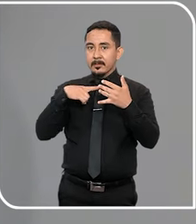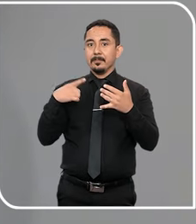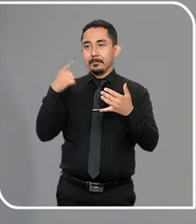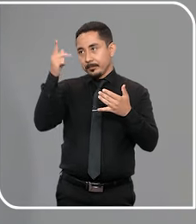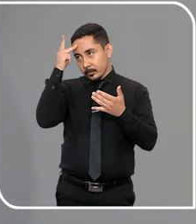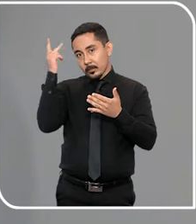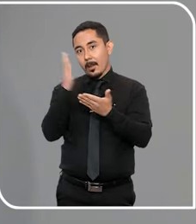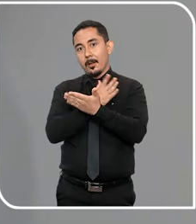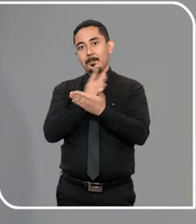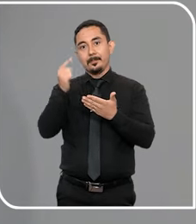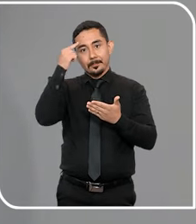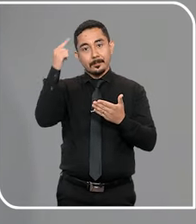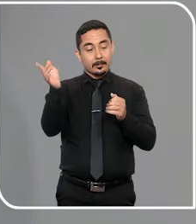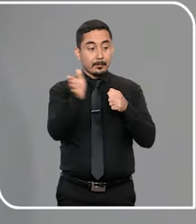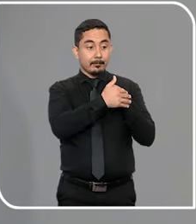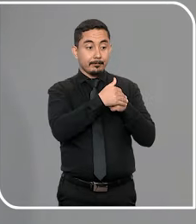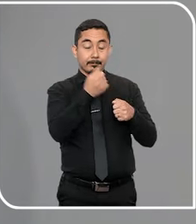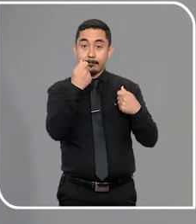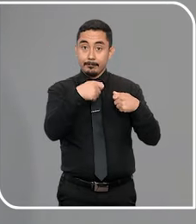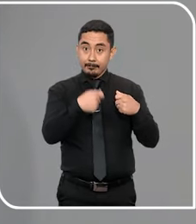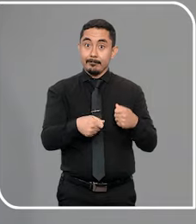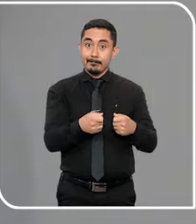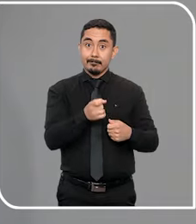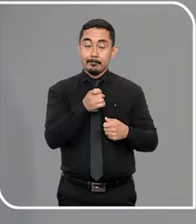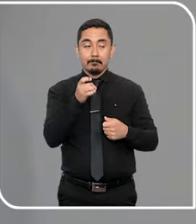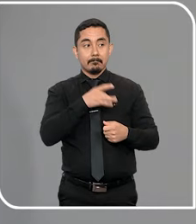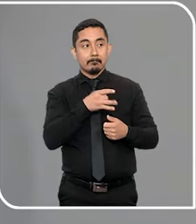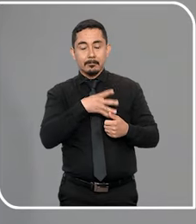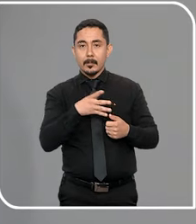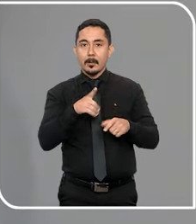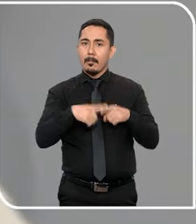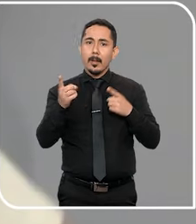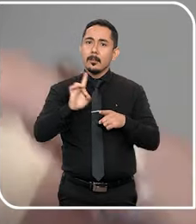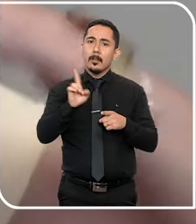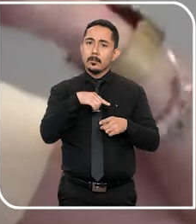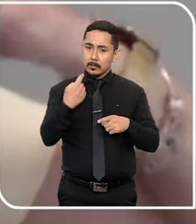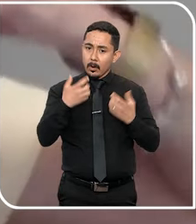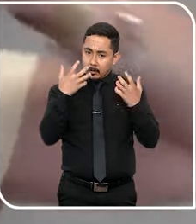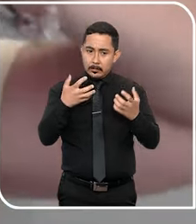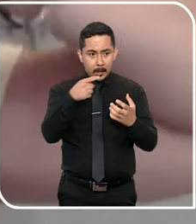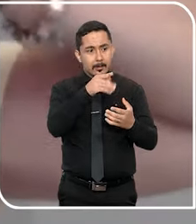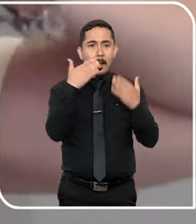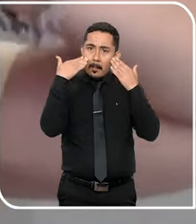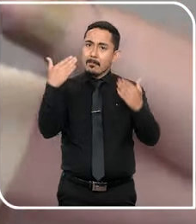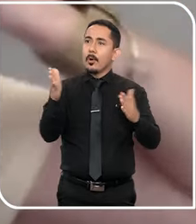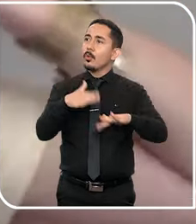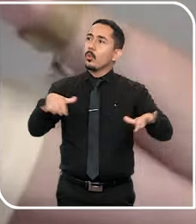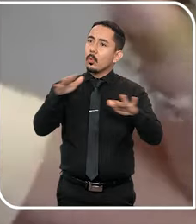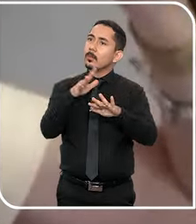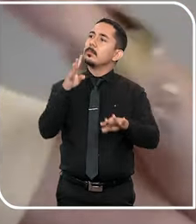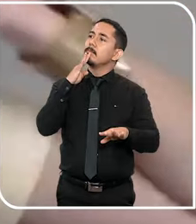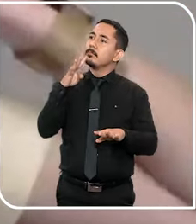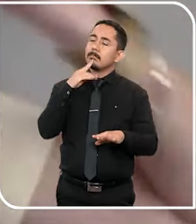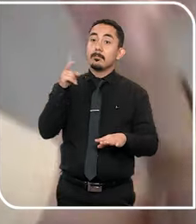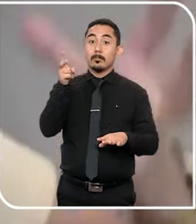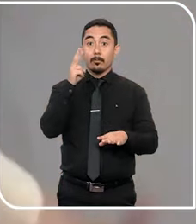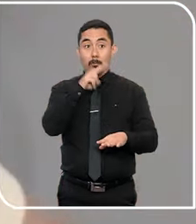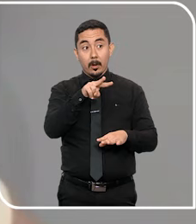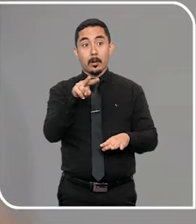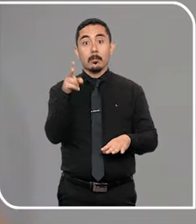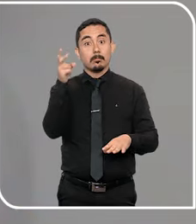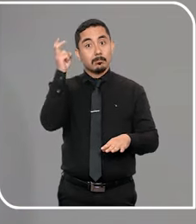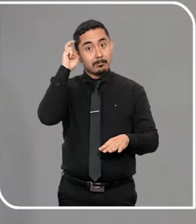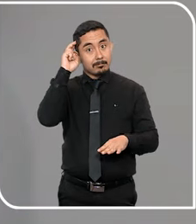escondida temida então assim eh a gente pelo contrário faz questão que ele mostre que